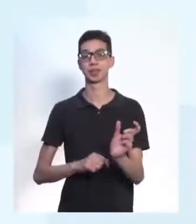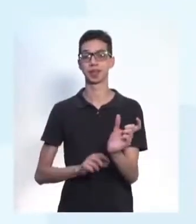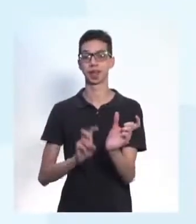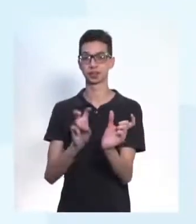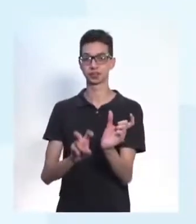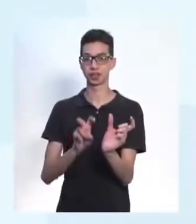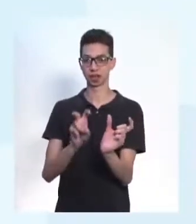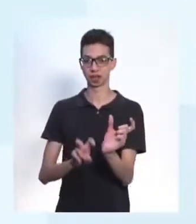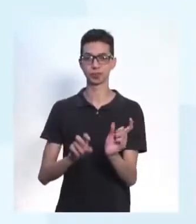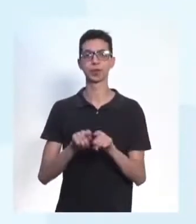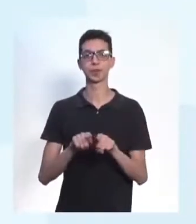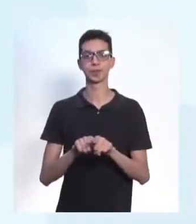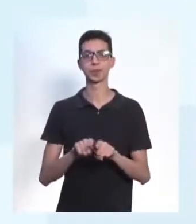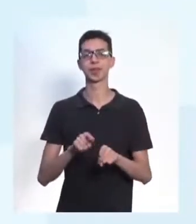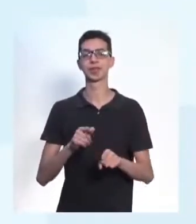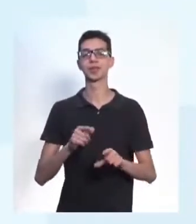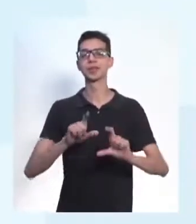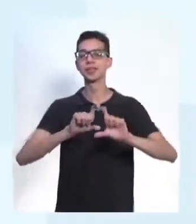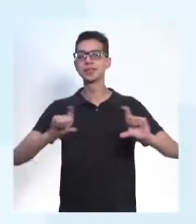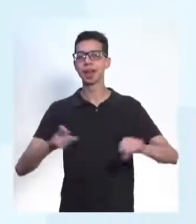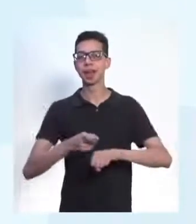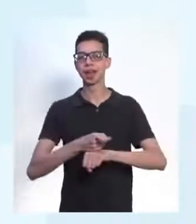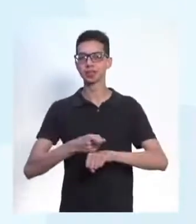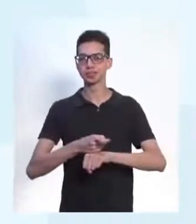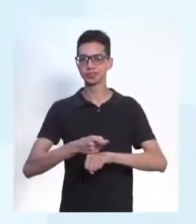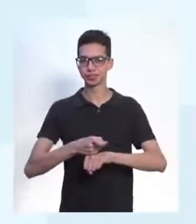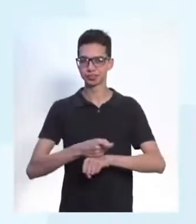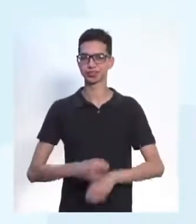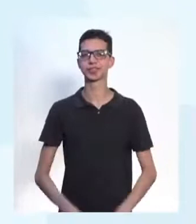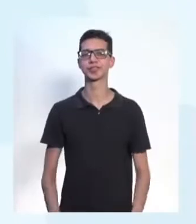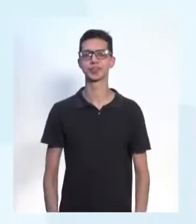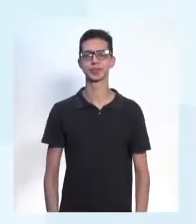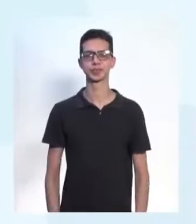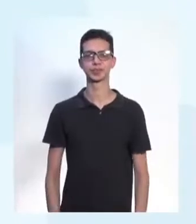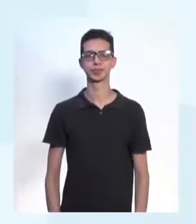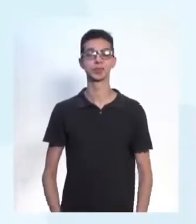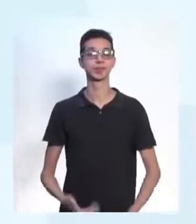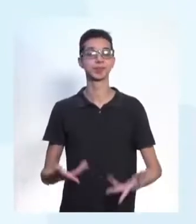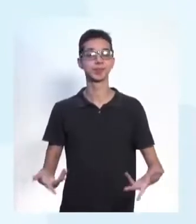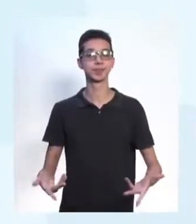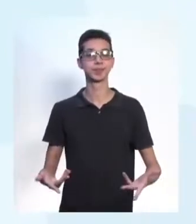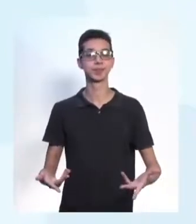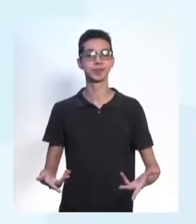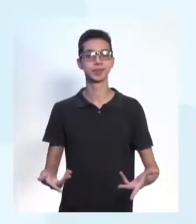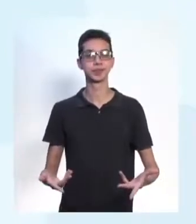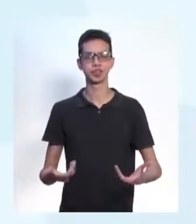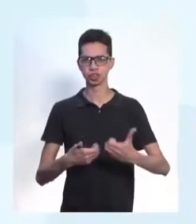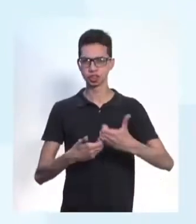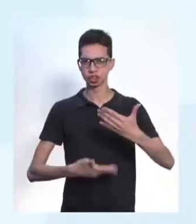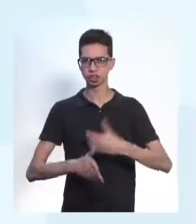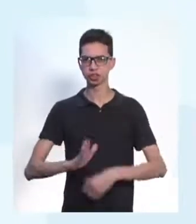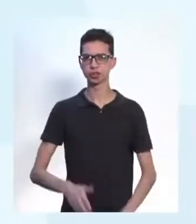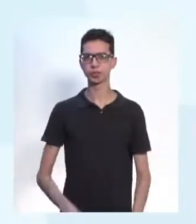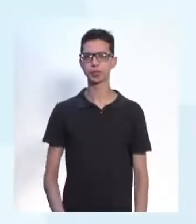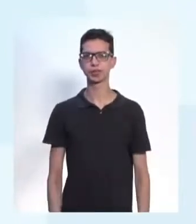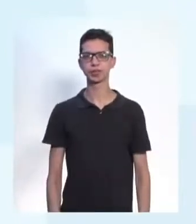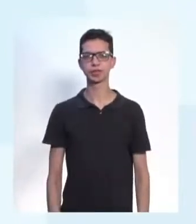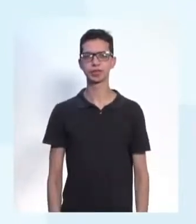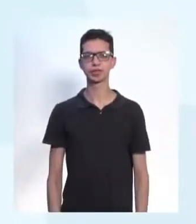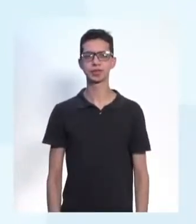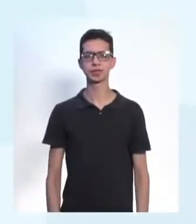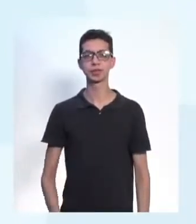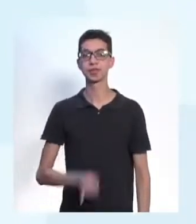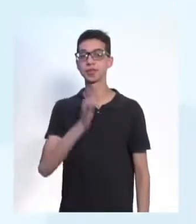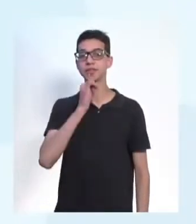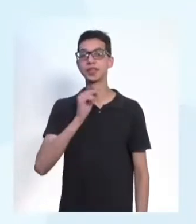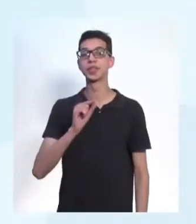orações subordinadas adjetivas. Galera, o chat abriu, Andréia? Não. Vamos abrir?